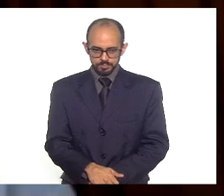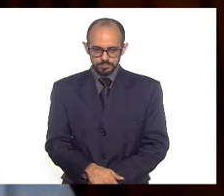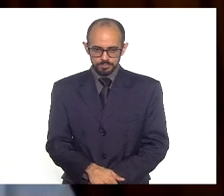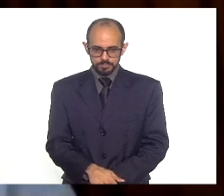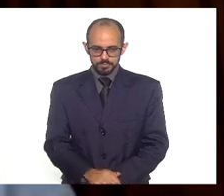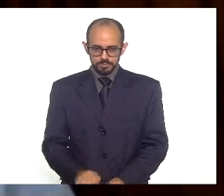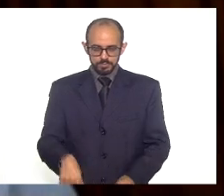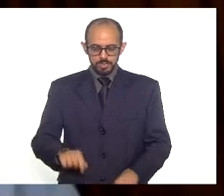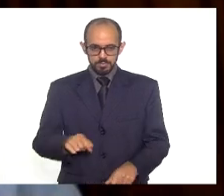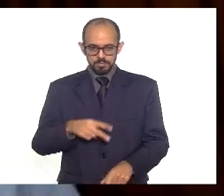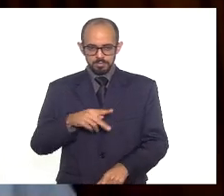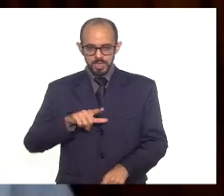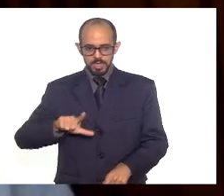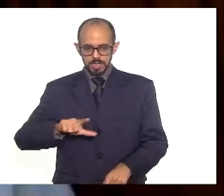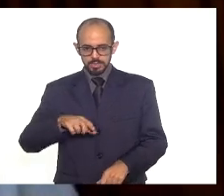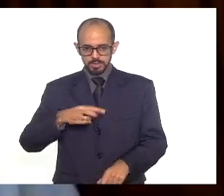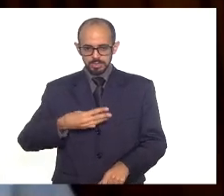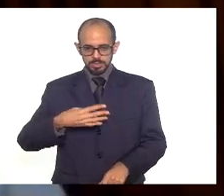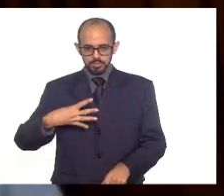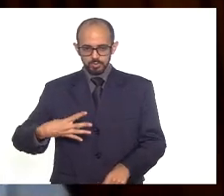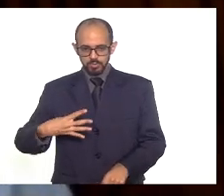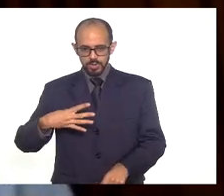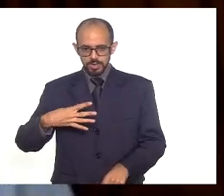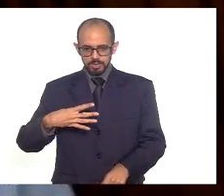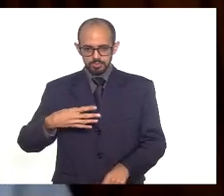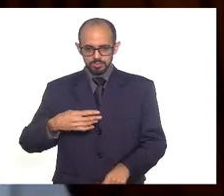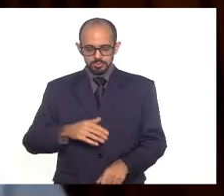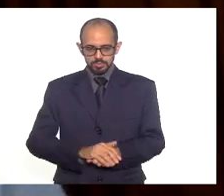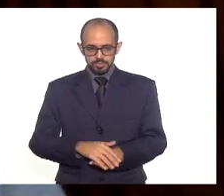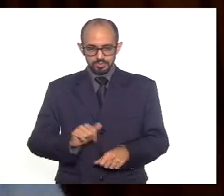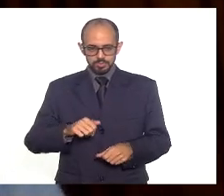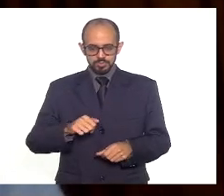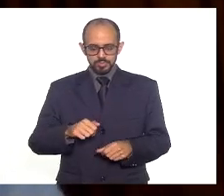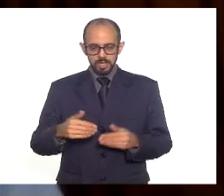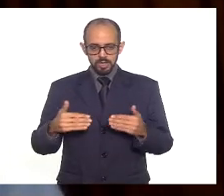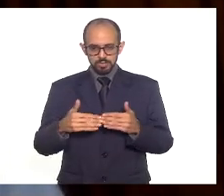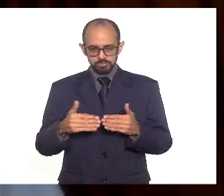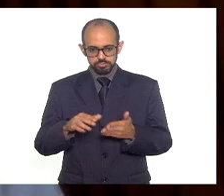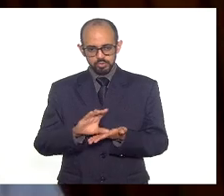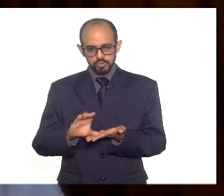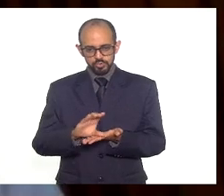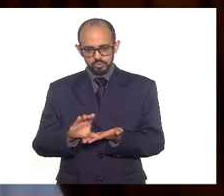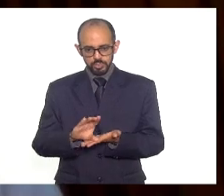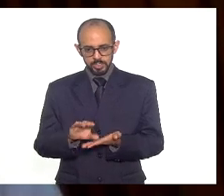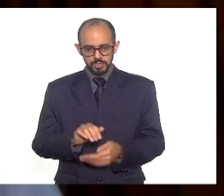Projeto de lei 3442 de 2020, autoria do deputado Max Lemos, o parecer pela constitucionalidade.